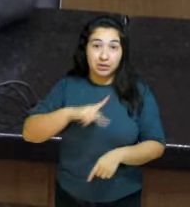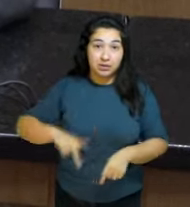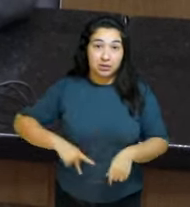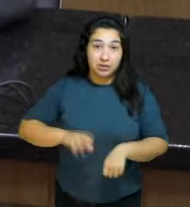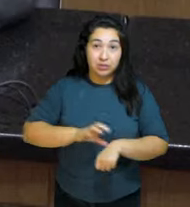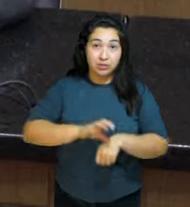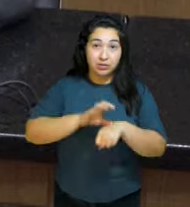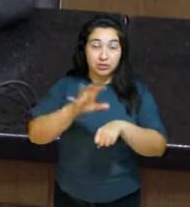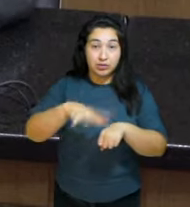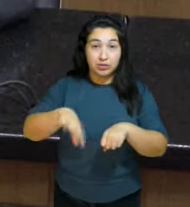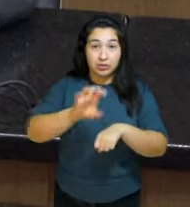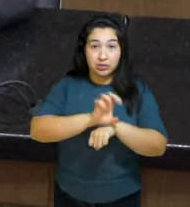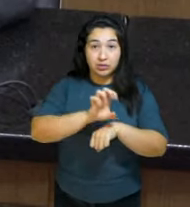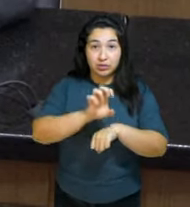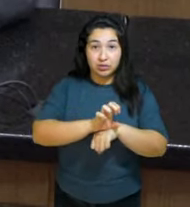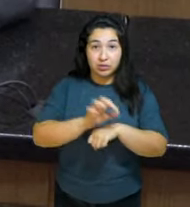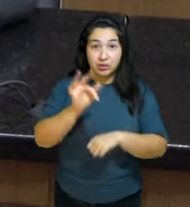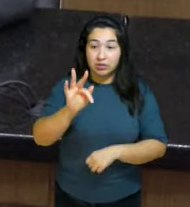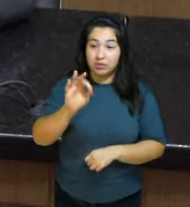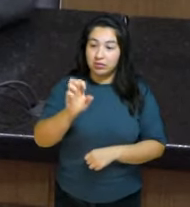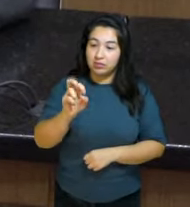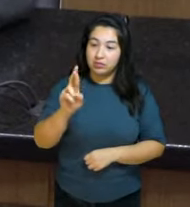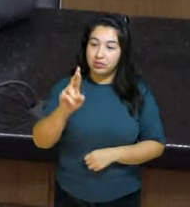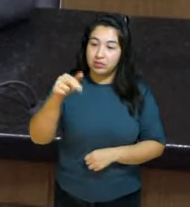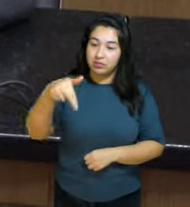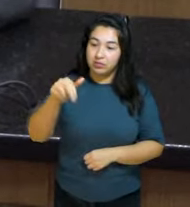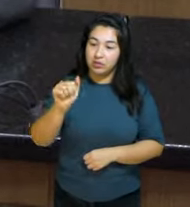de Esportes, senhor Fernando Akdak,